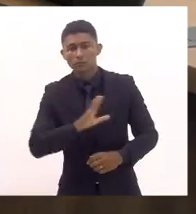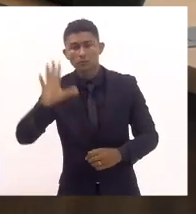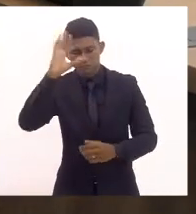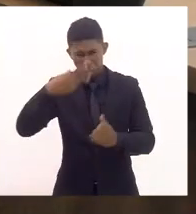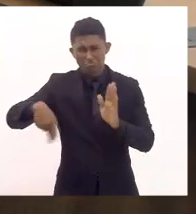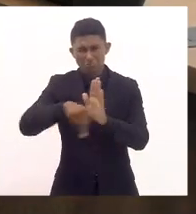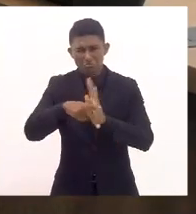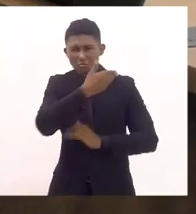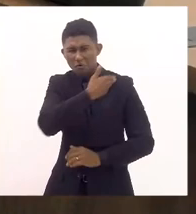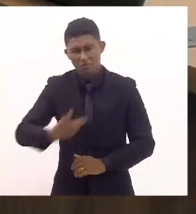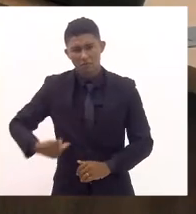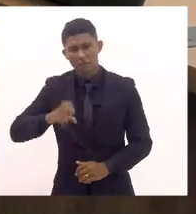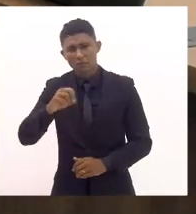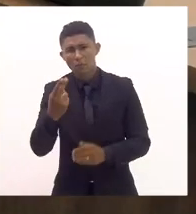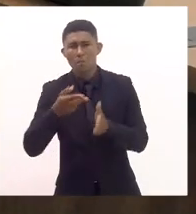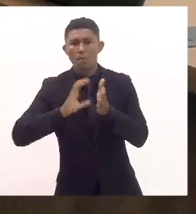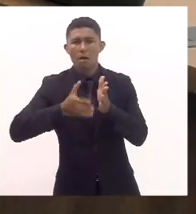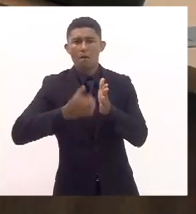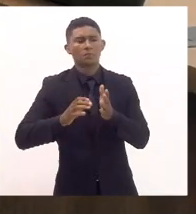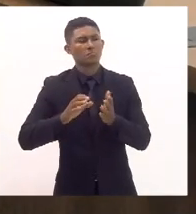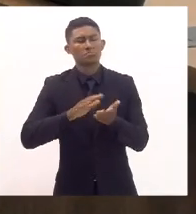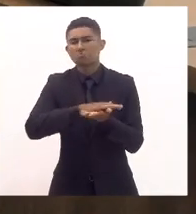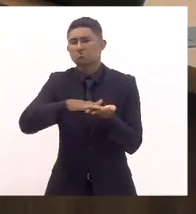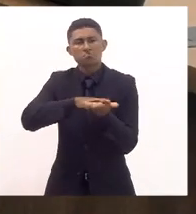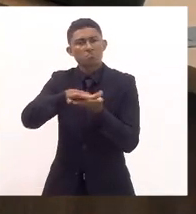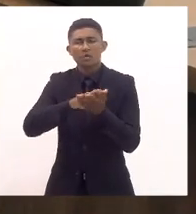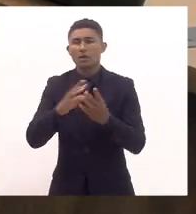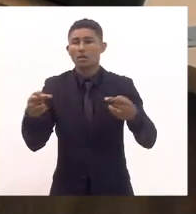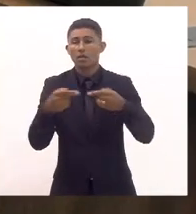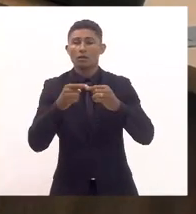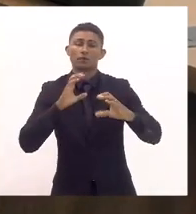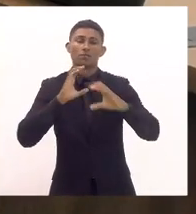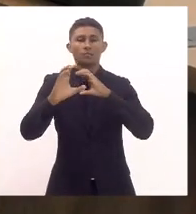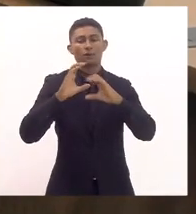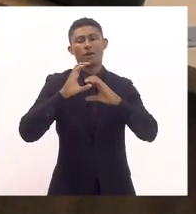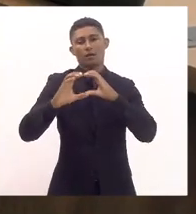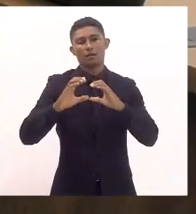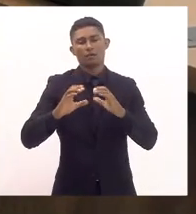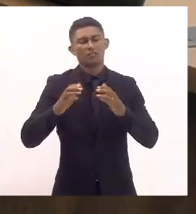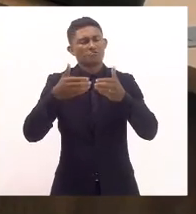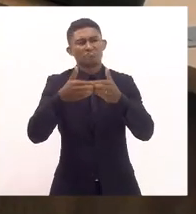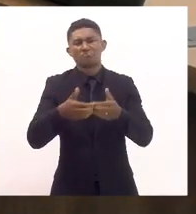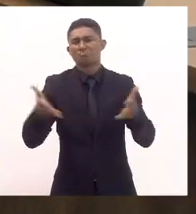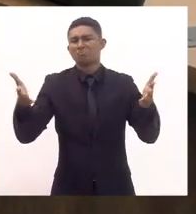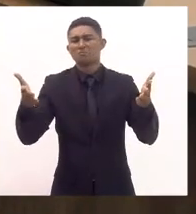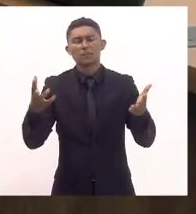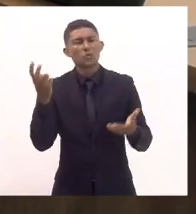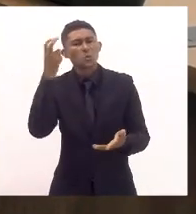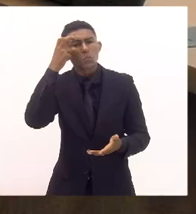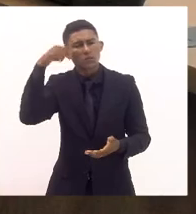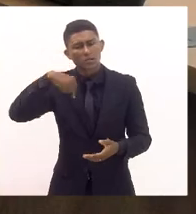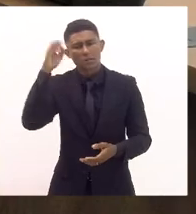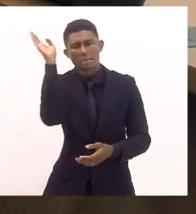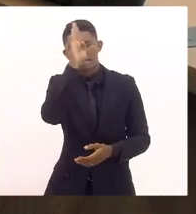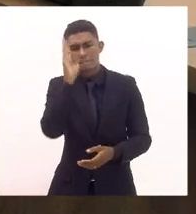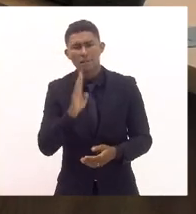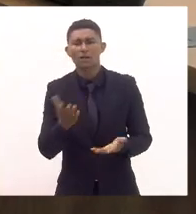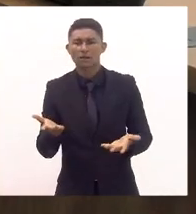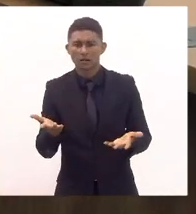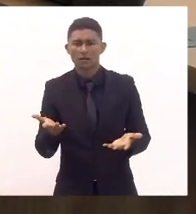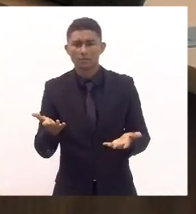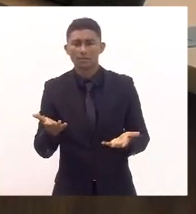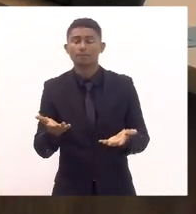a nenhum partido pertence a ideia de uma comunicação pública ligada aos interesses da cultura brasileira da cultura nacional